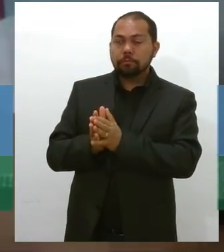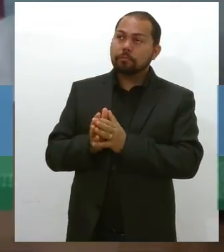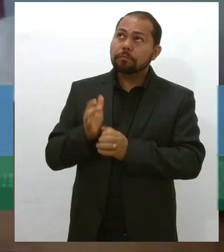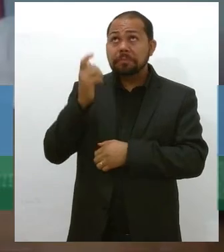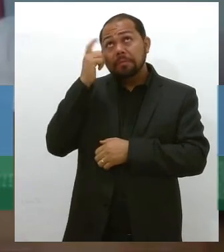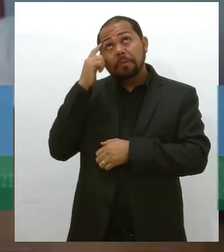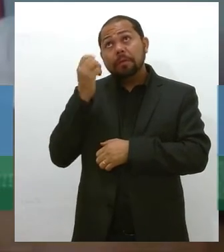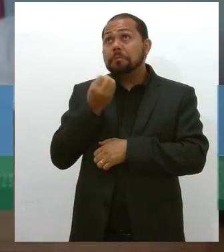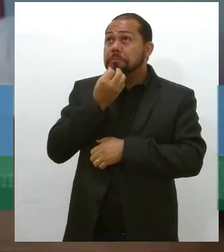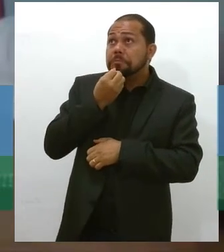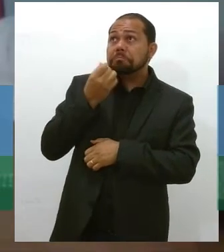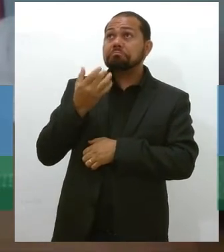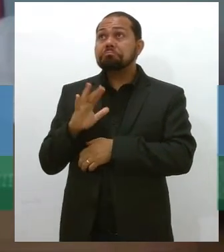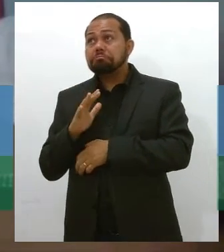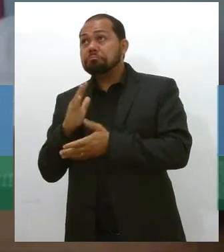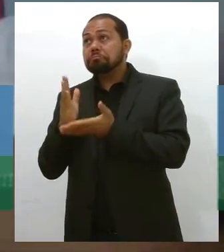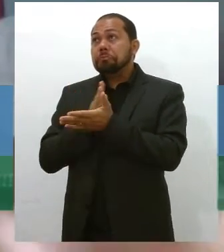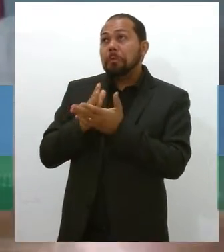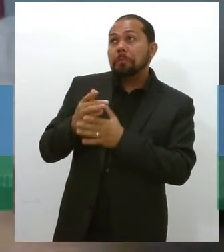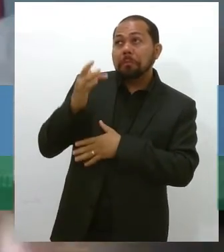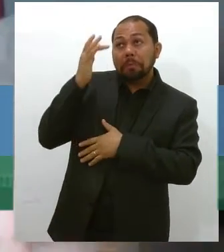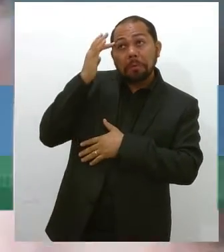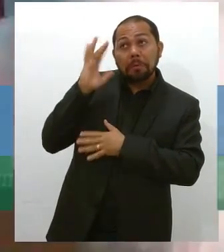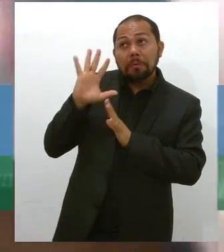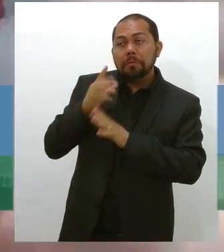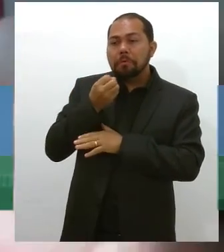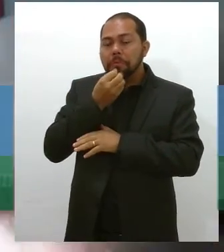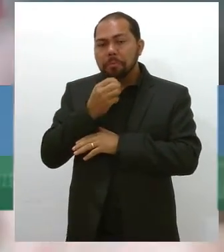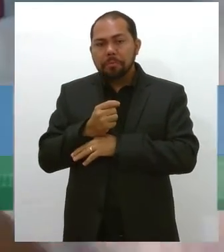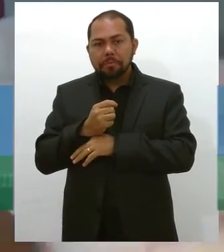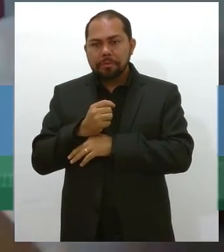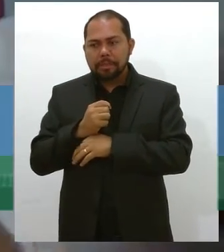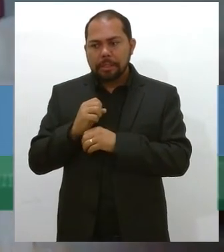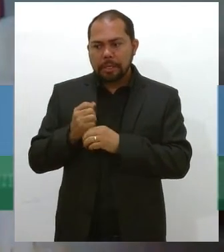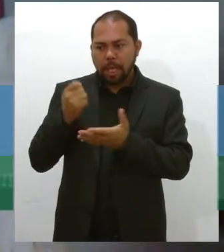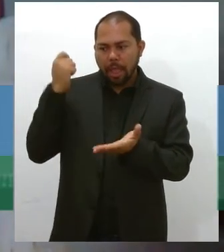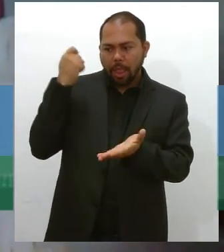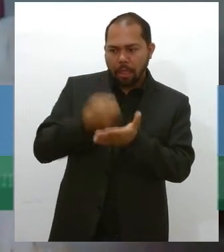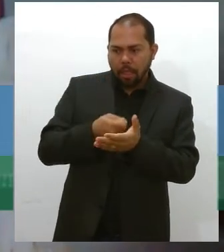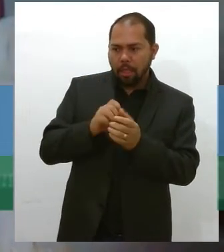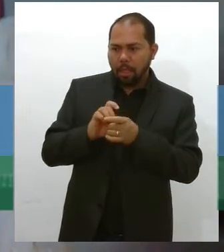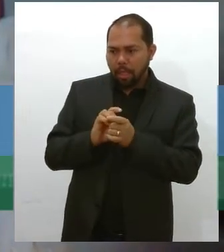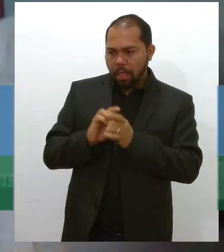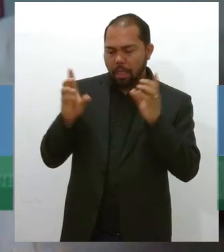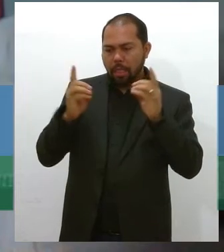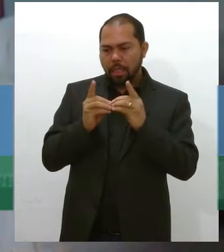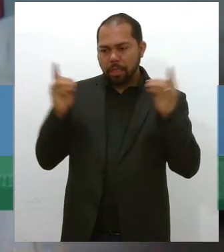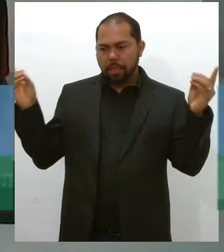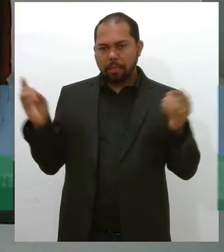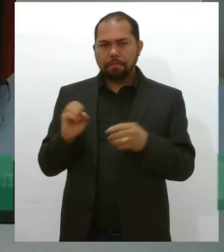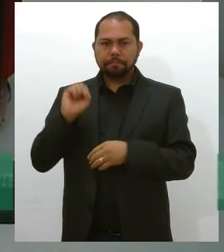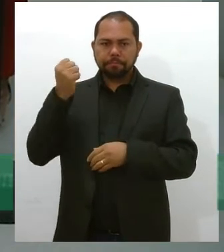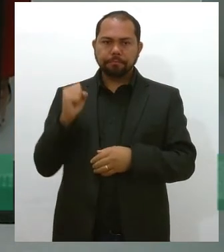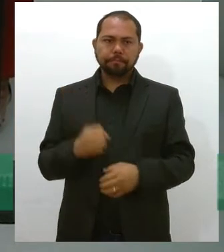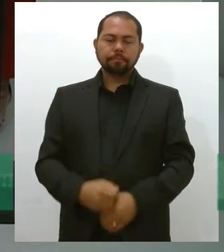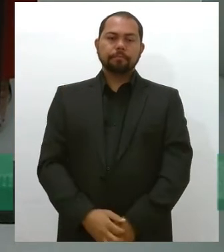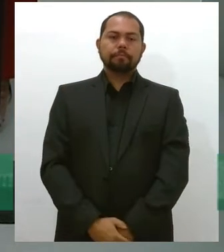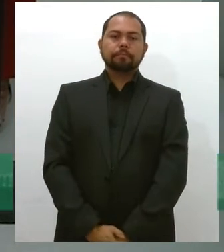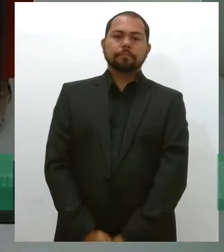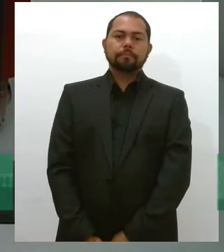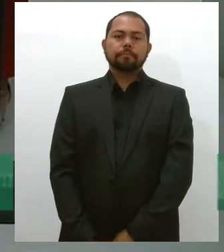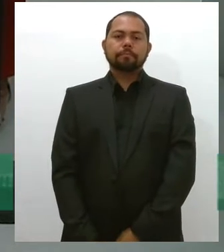mesmo para confirmar a emancipação de Sergipe. Né? Então percebam que... Edna, você falou da questão aí da composição, né,